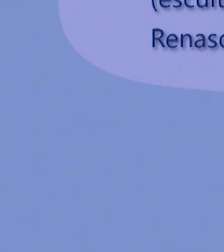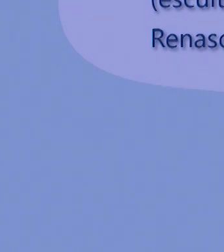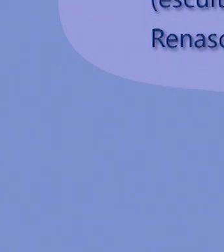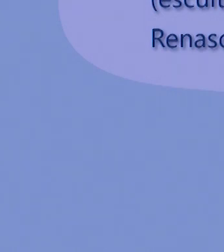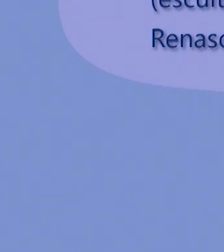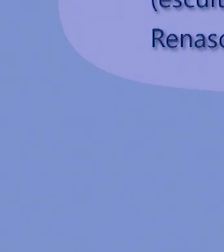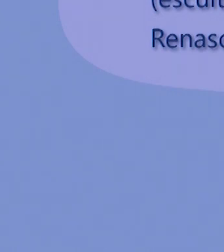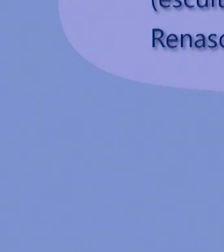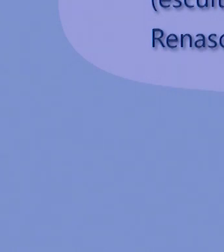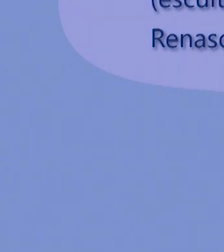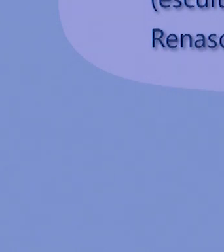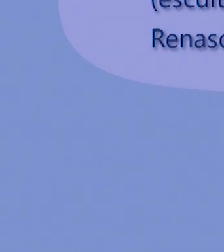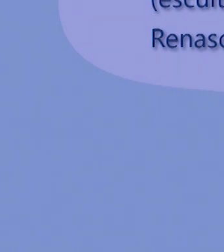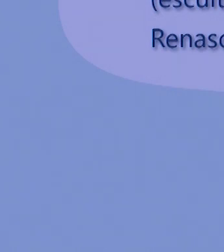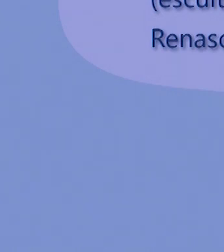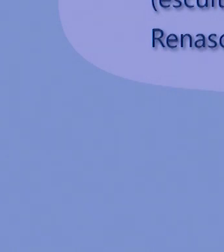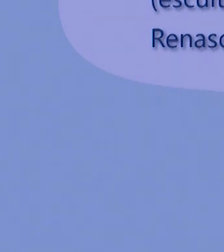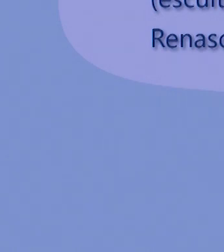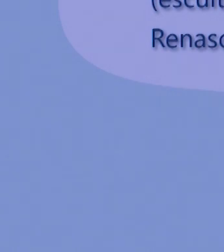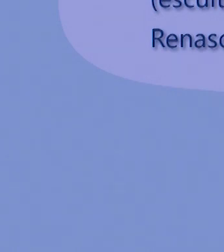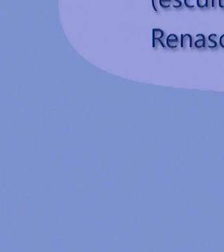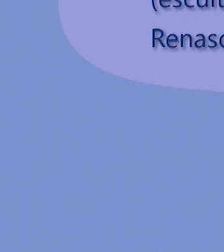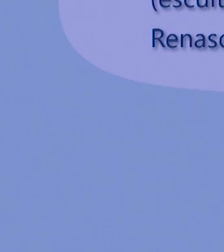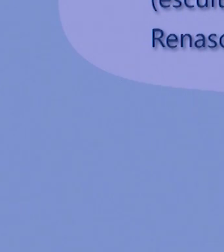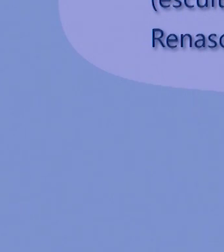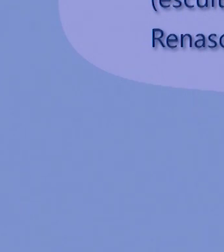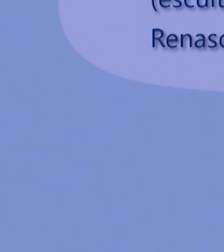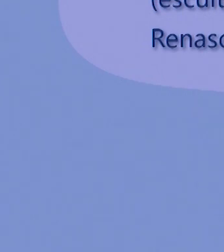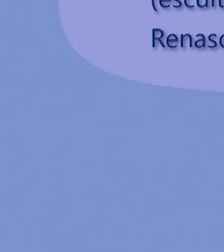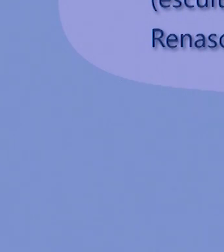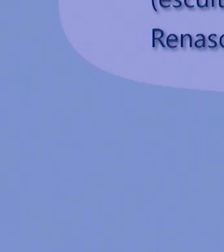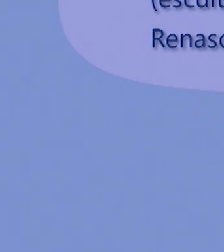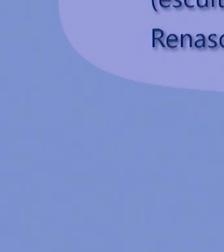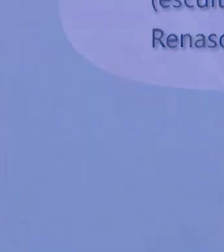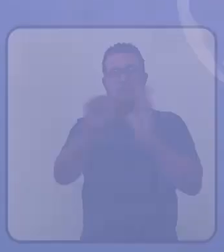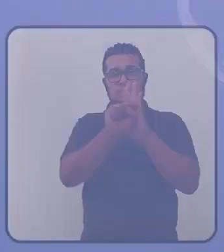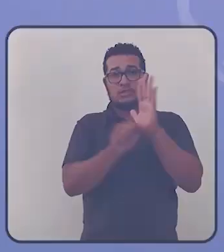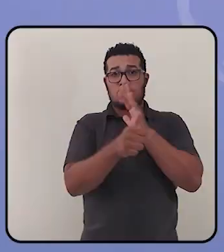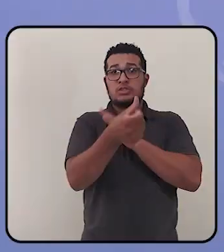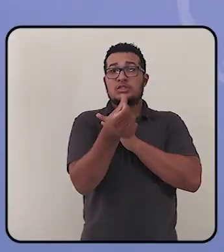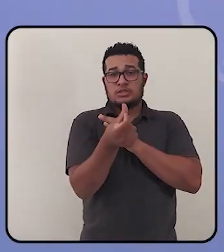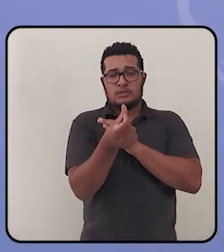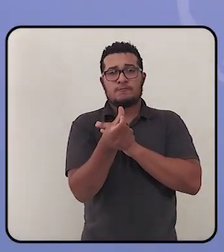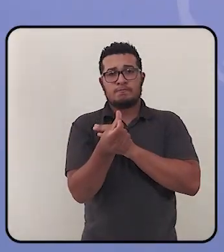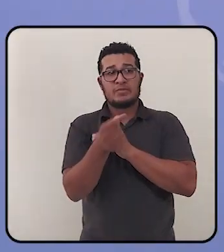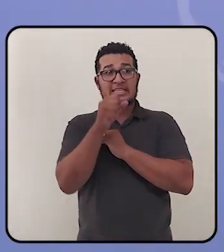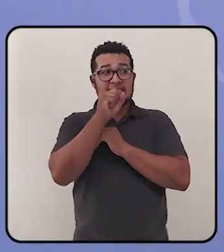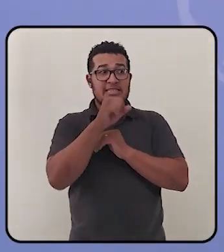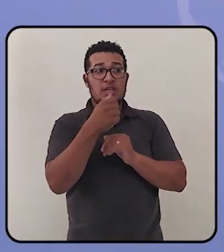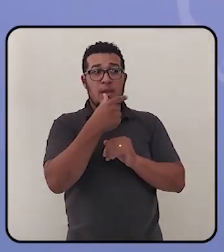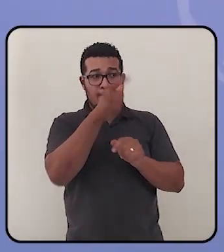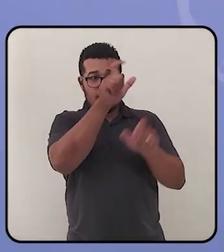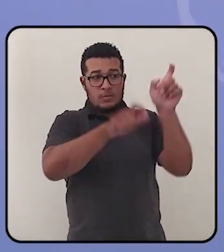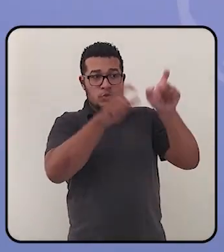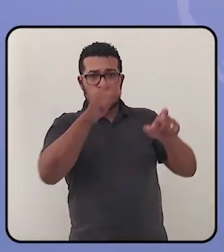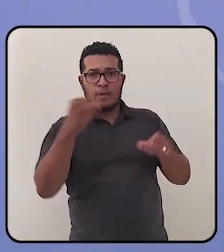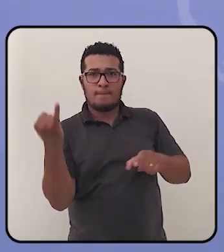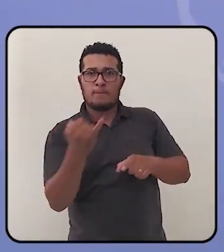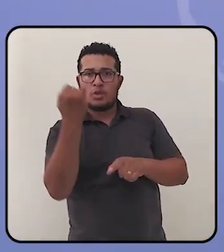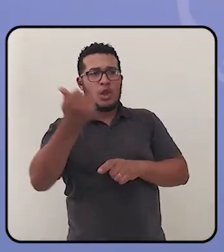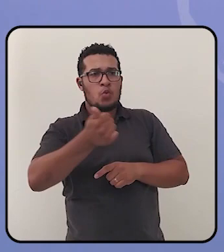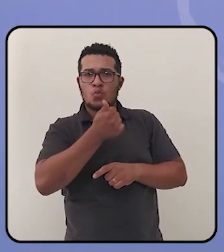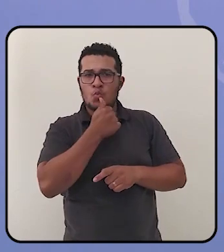período do renascimento cultural século 15 e 16 isso mesmo como eu havia dito sem esses homens